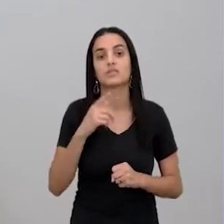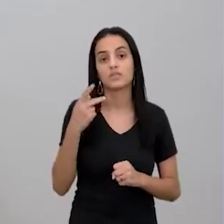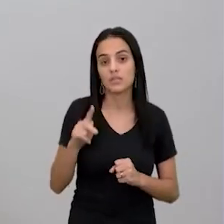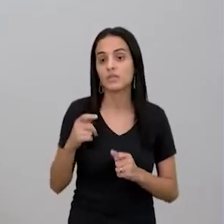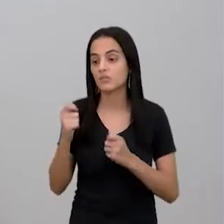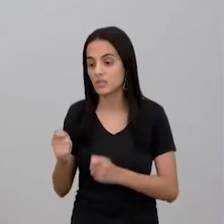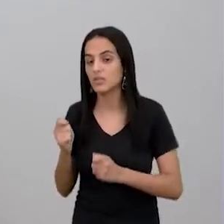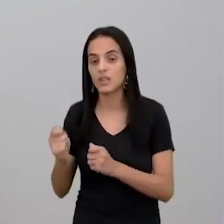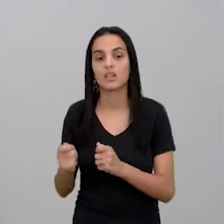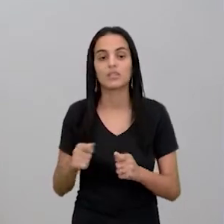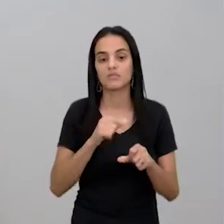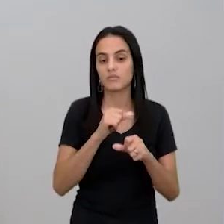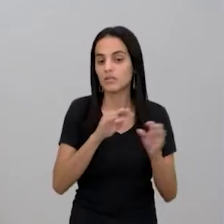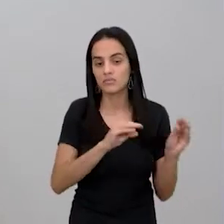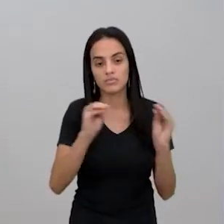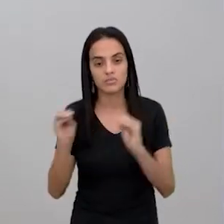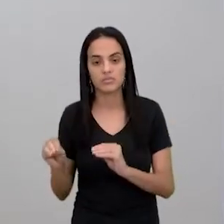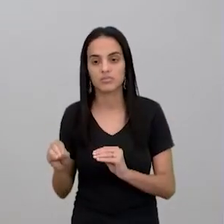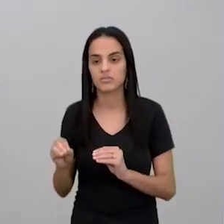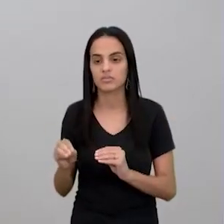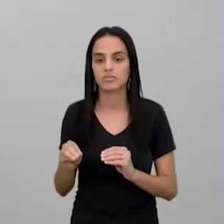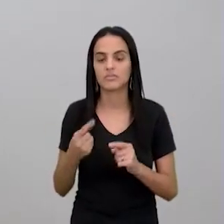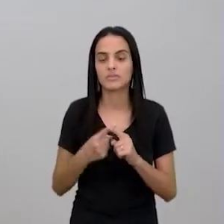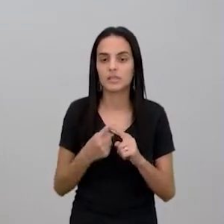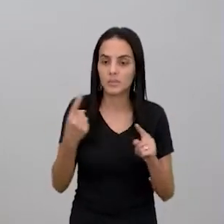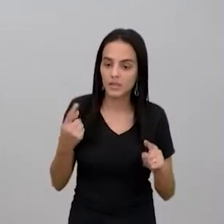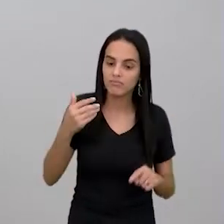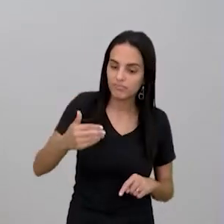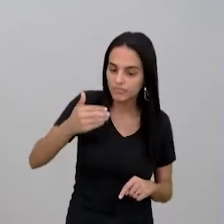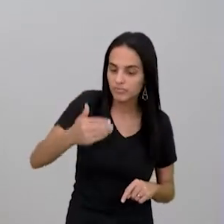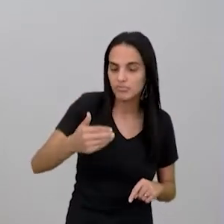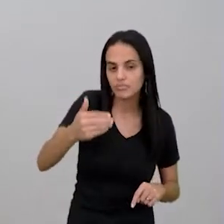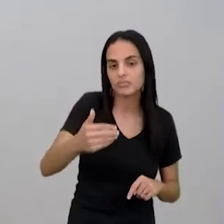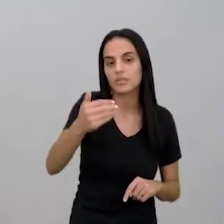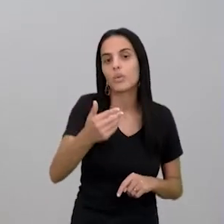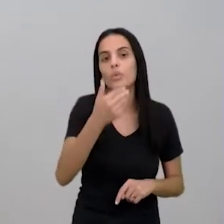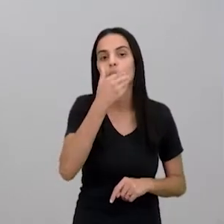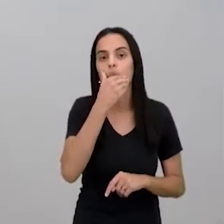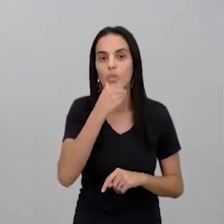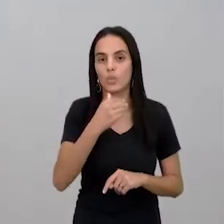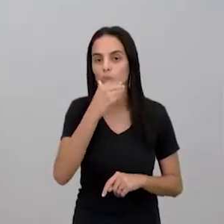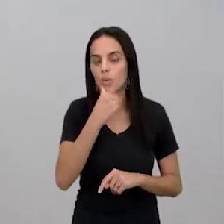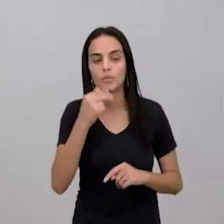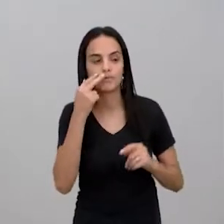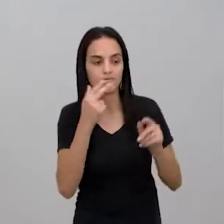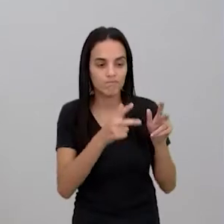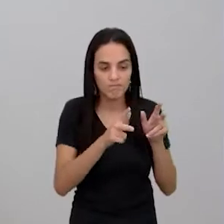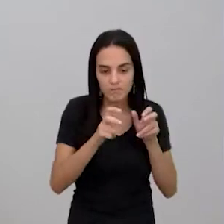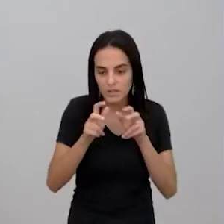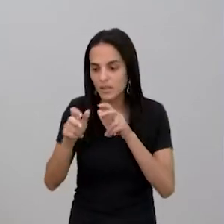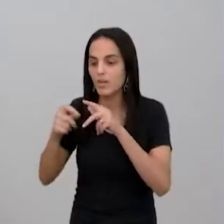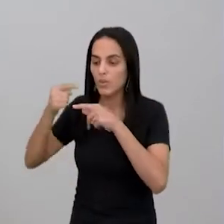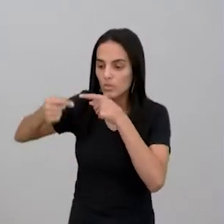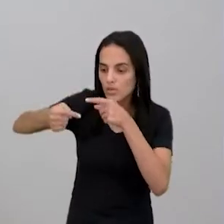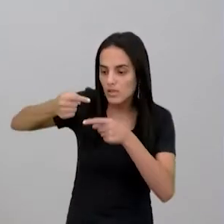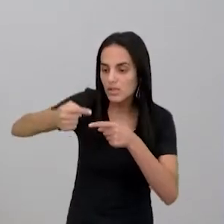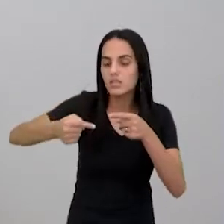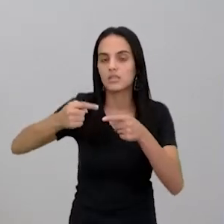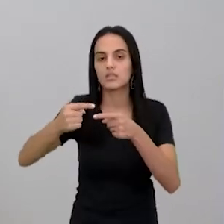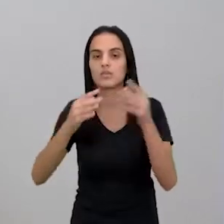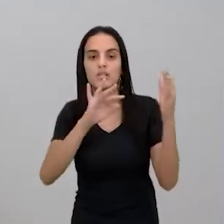profunda. E aí a semente brota muito melhor. Ele vai desenvolver os moinhos, tá? Os hidráulicos e o a